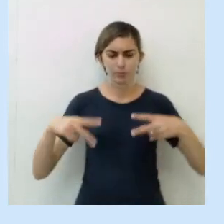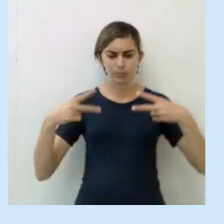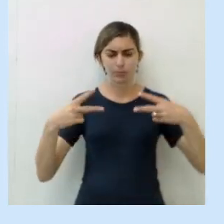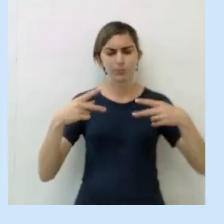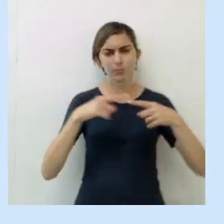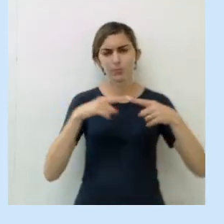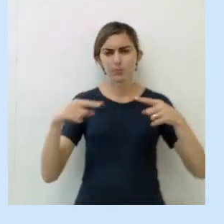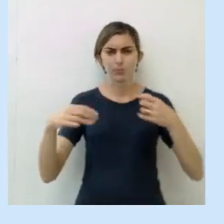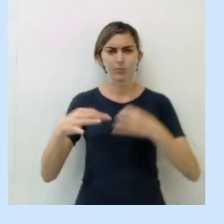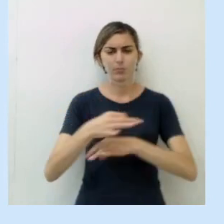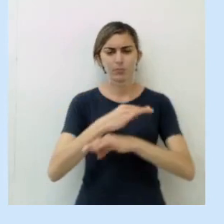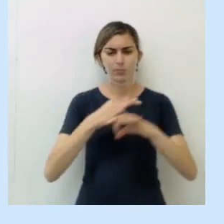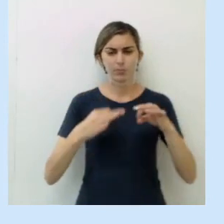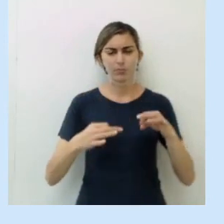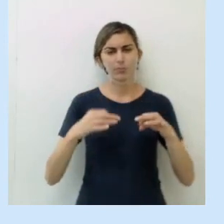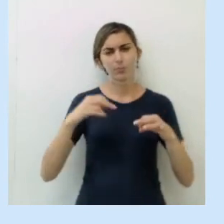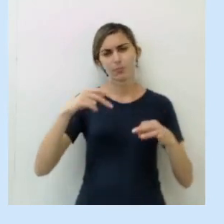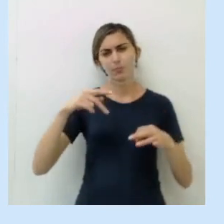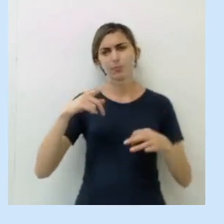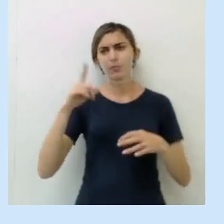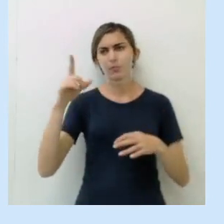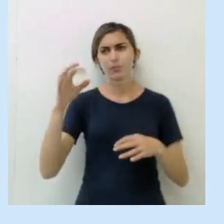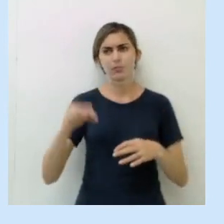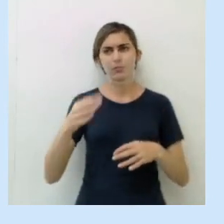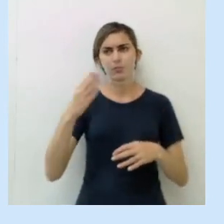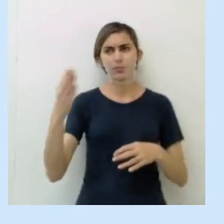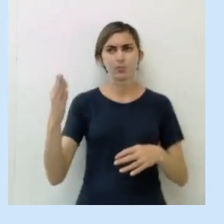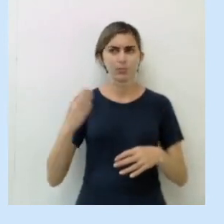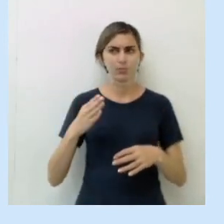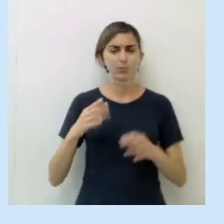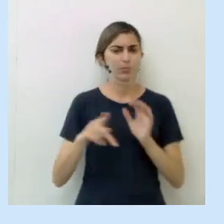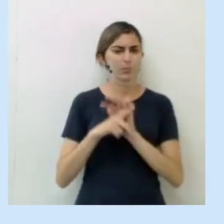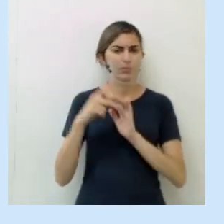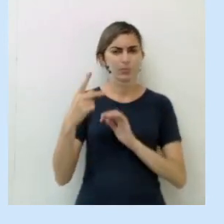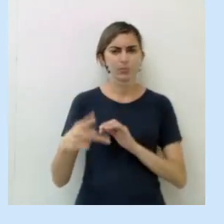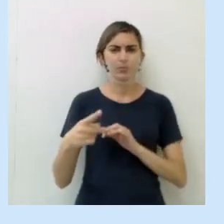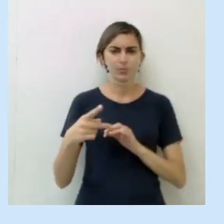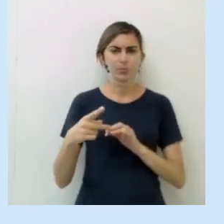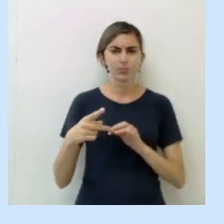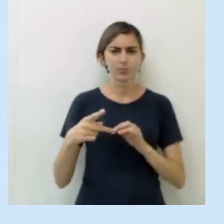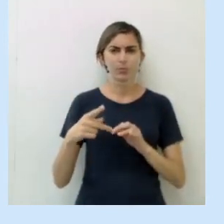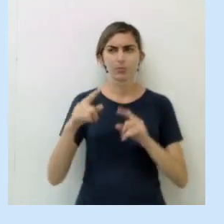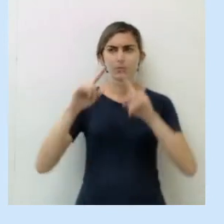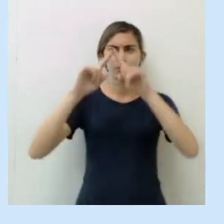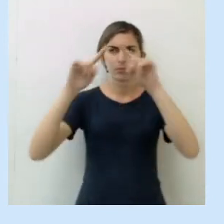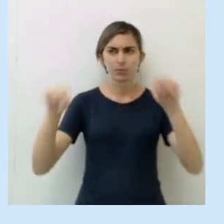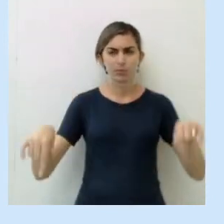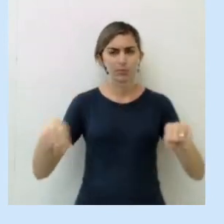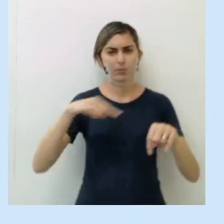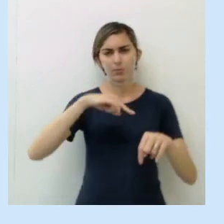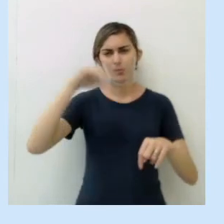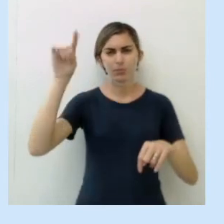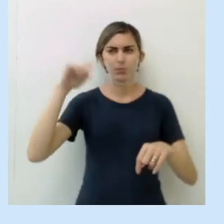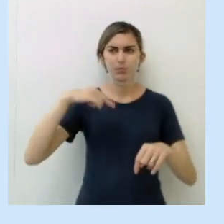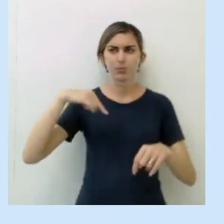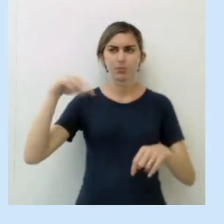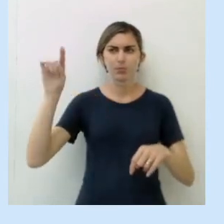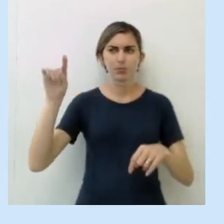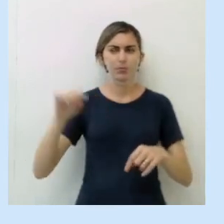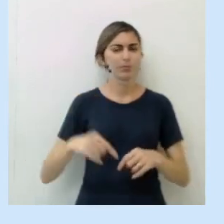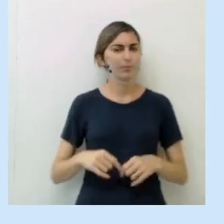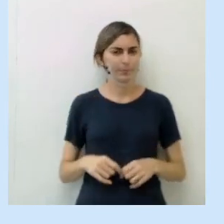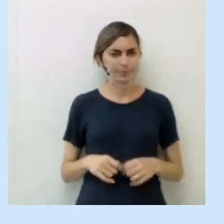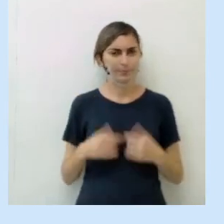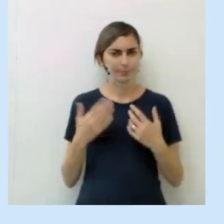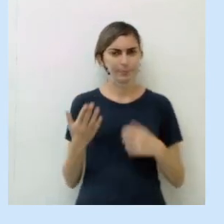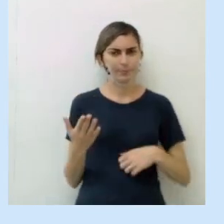são a molécula. O plano é justamente aquilo, cadê? Que passa cortando aqui no meio, ó. É um plano que passa cortando